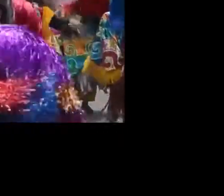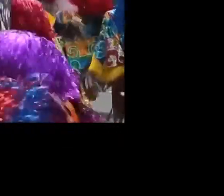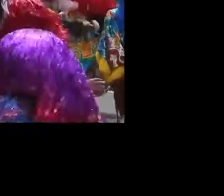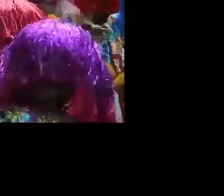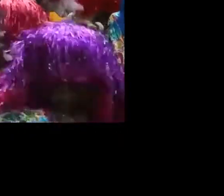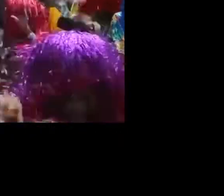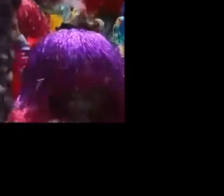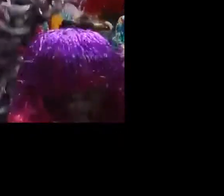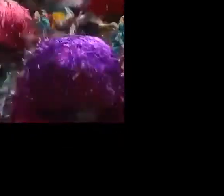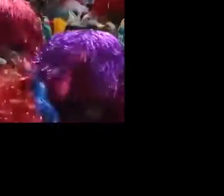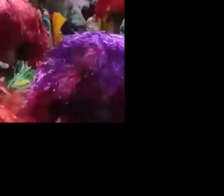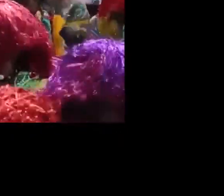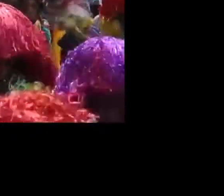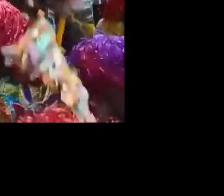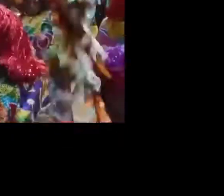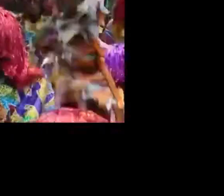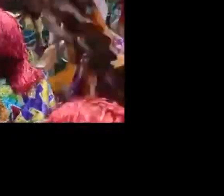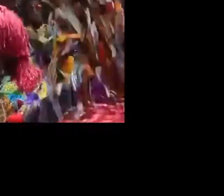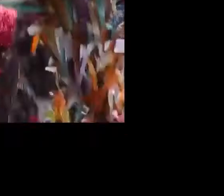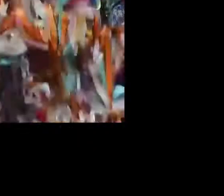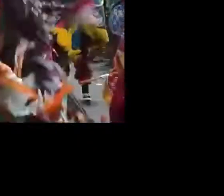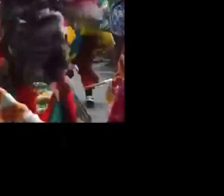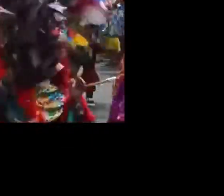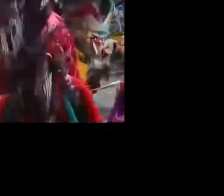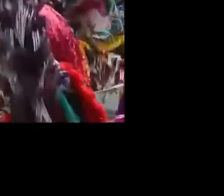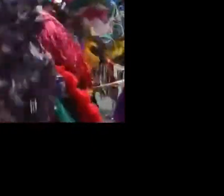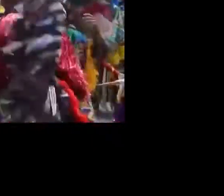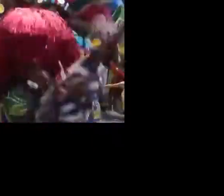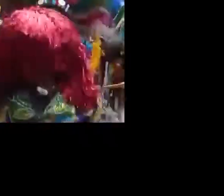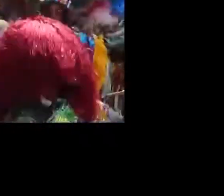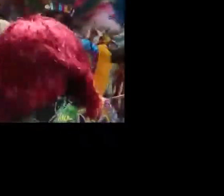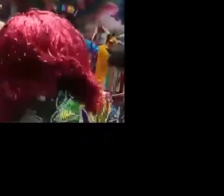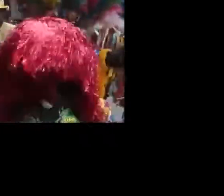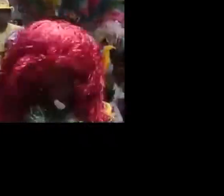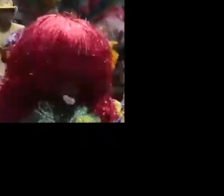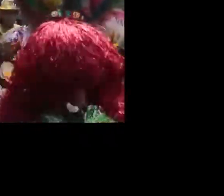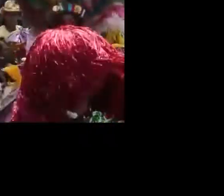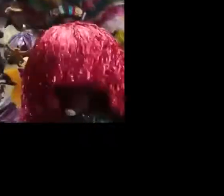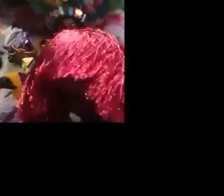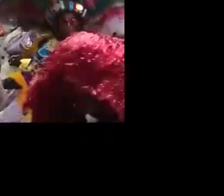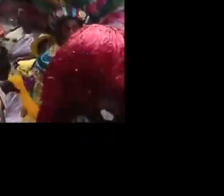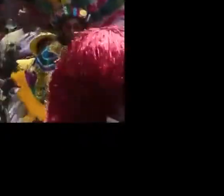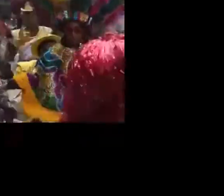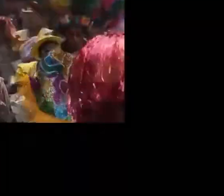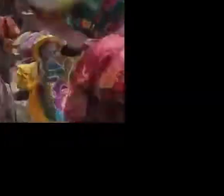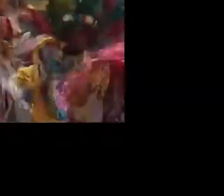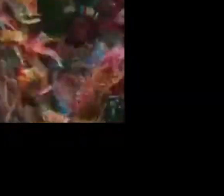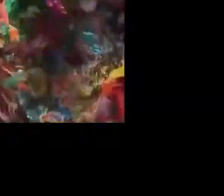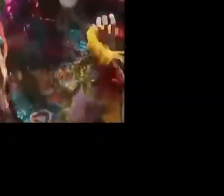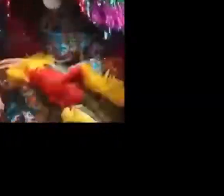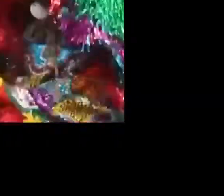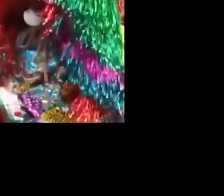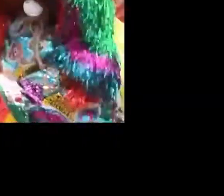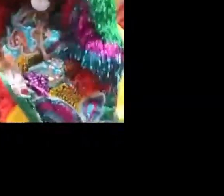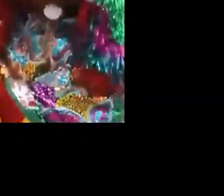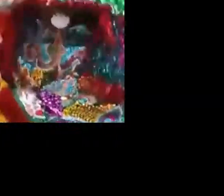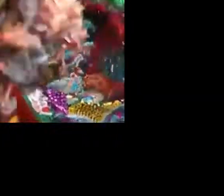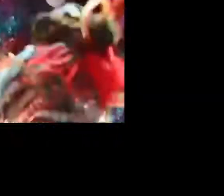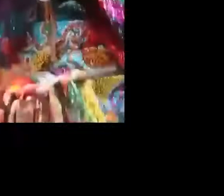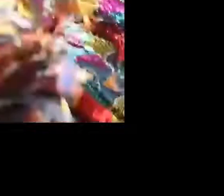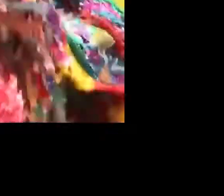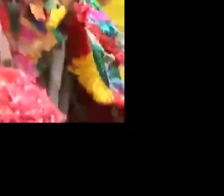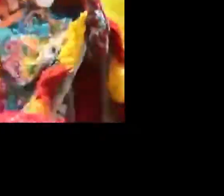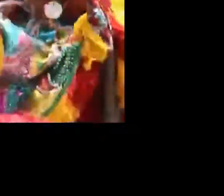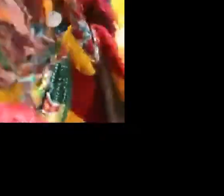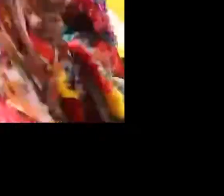Quem vem lá, que cortejo é aquele, senhor? Lá que vou perguntar, quem vem lá? Sou o capitão